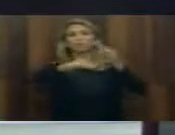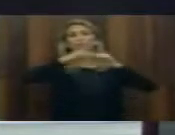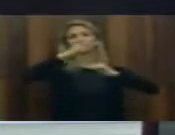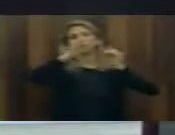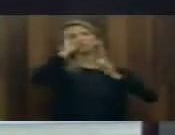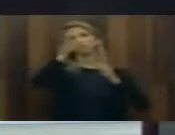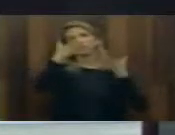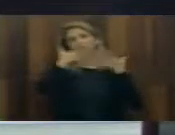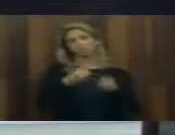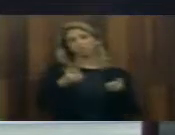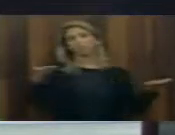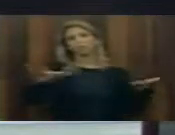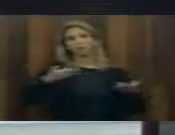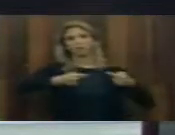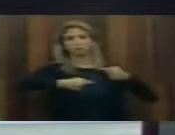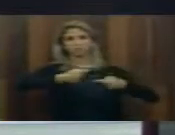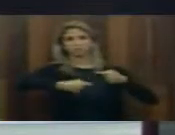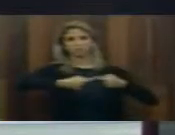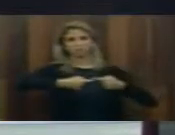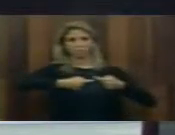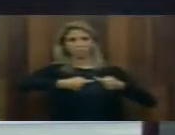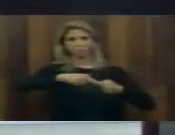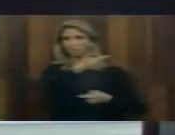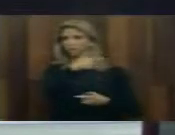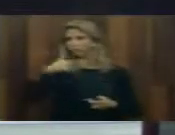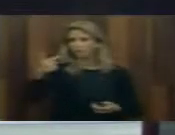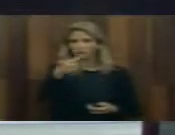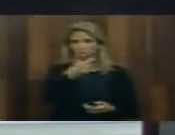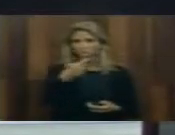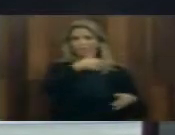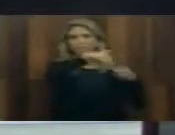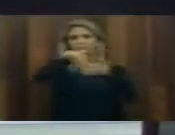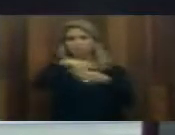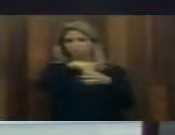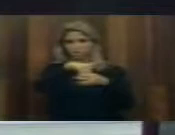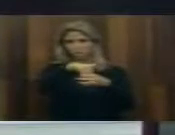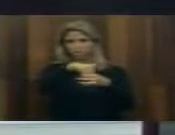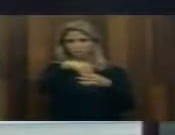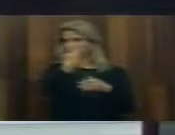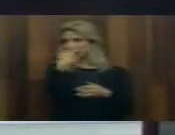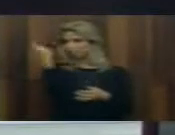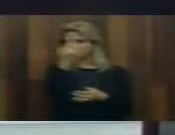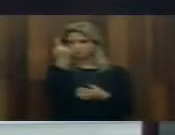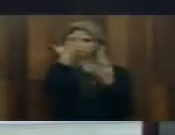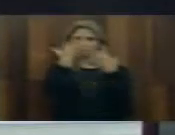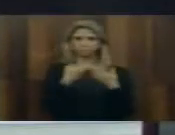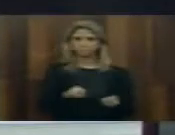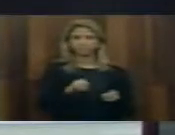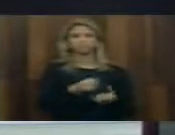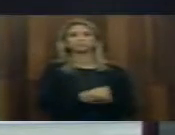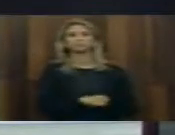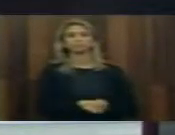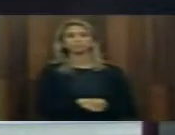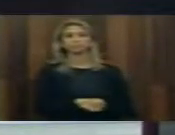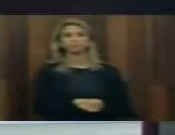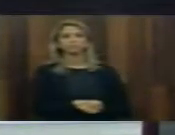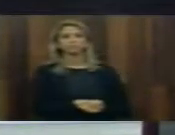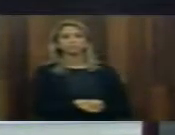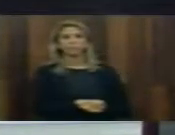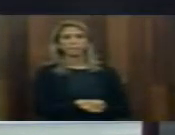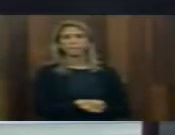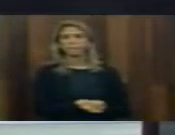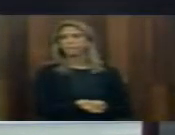parecer favorável. Em discussão, parecer. Não havendo quem queira discutir, em votação, os favoráveis permaneçam como estão, aprovado